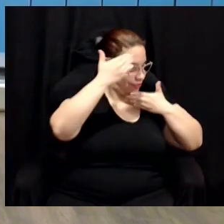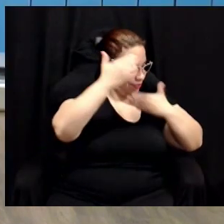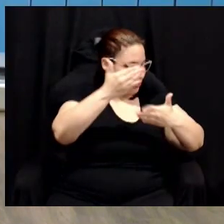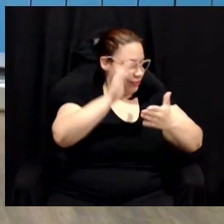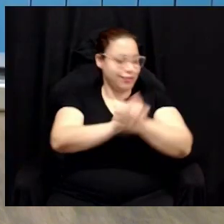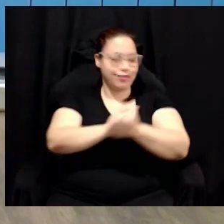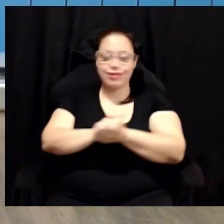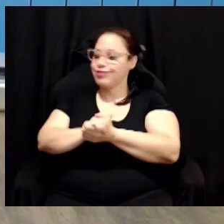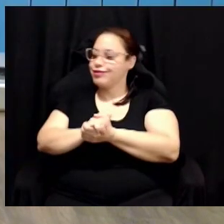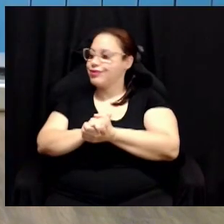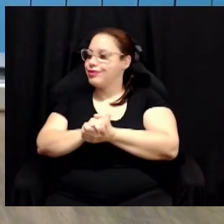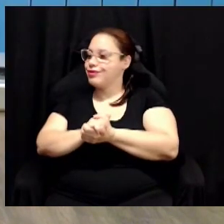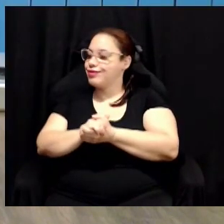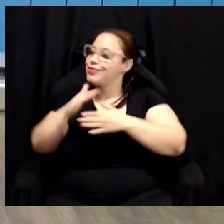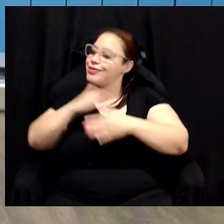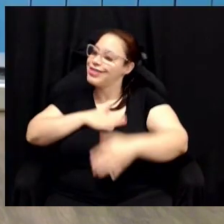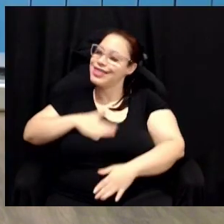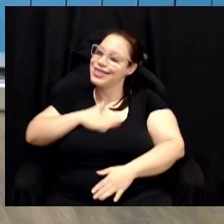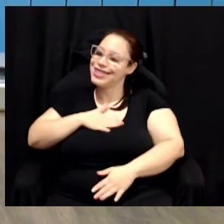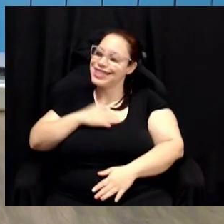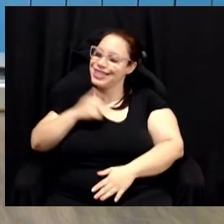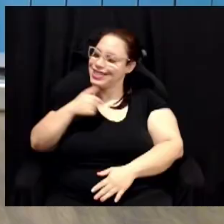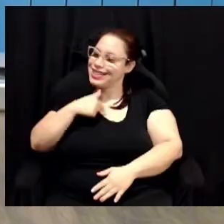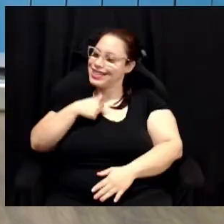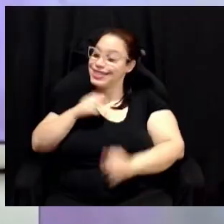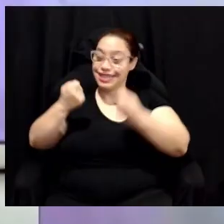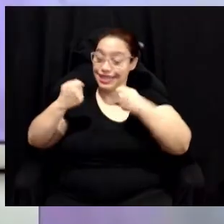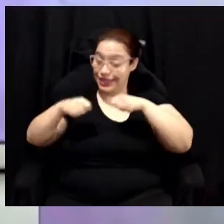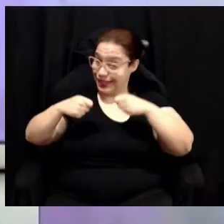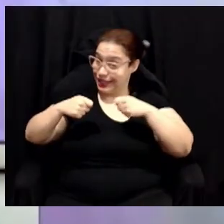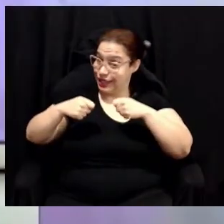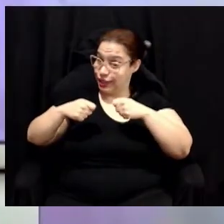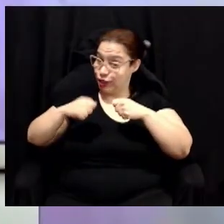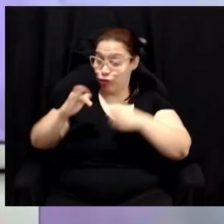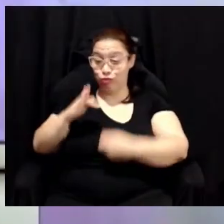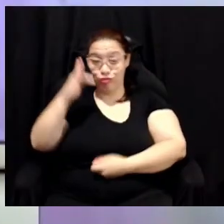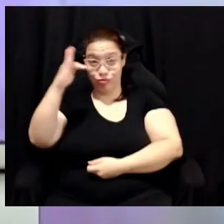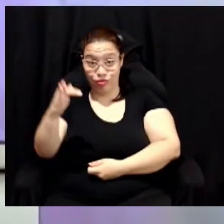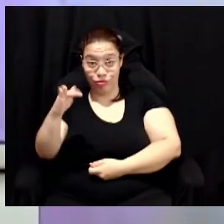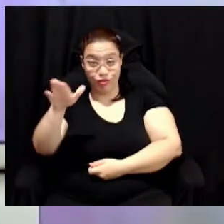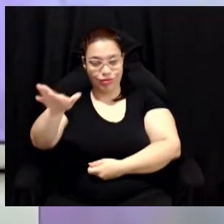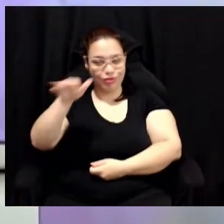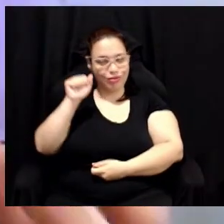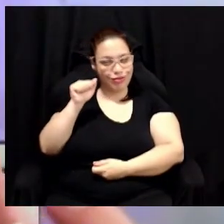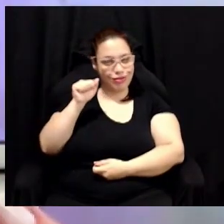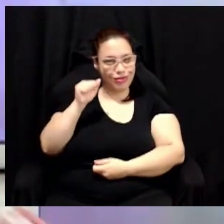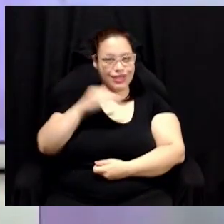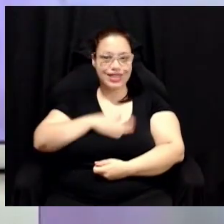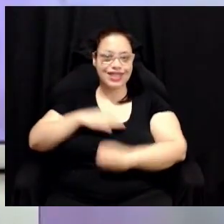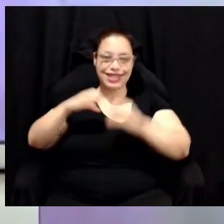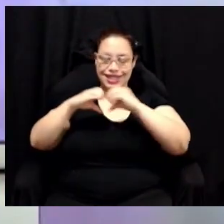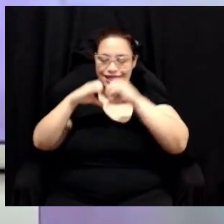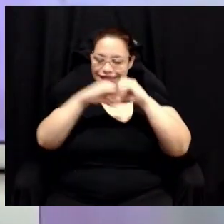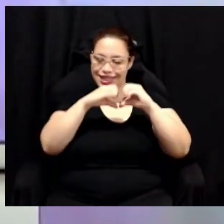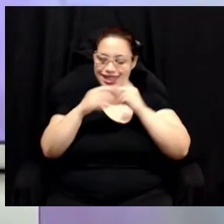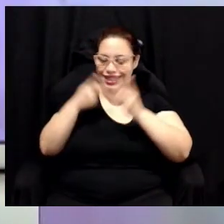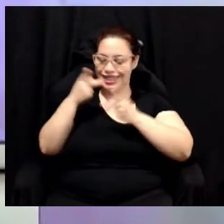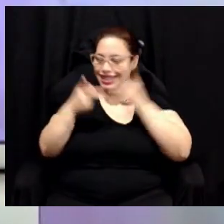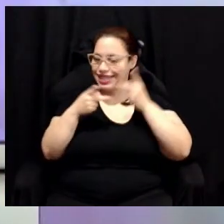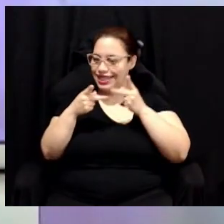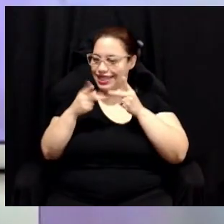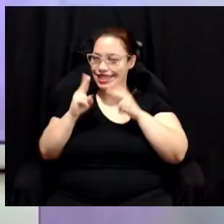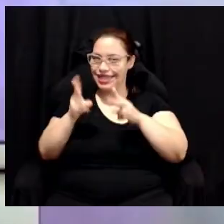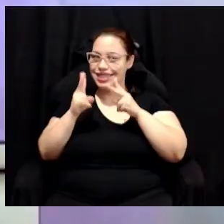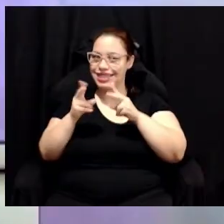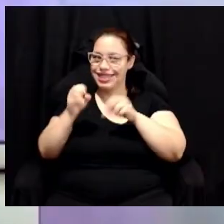obrigada. O prazer foi meu. Se precisarem futuramente, é só chamar, porque eu amo falar sobre isso e sempre tem